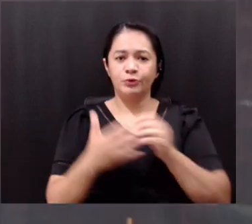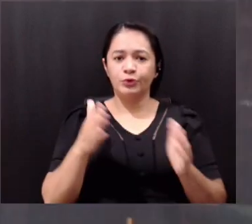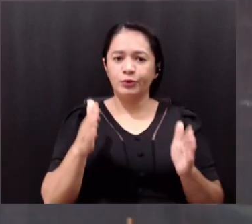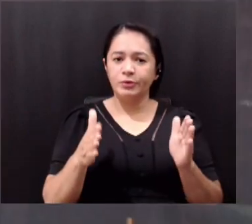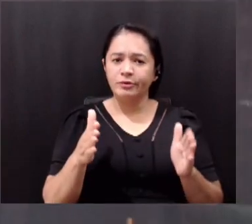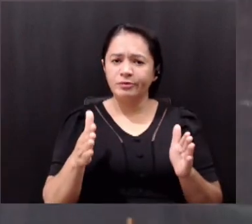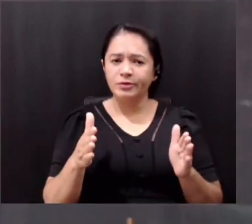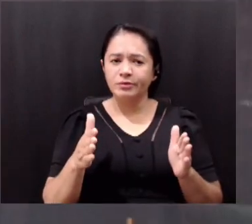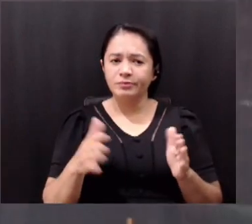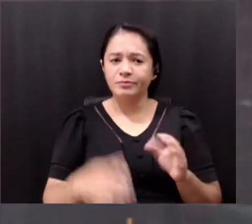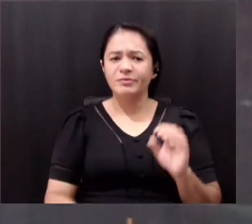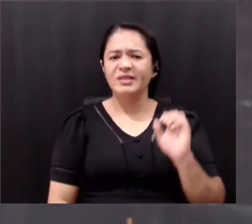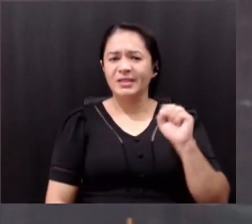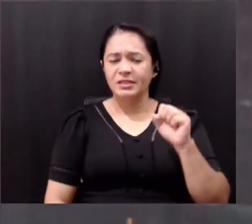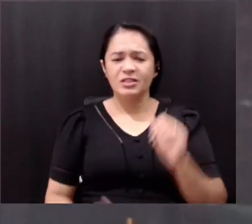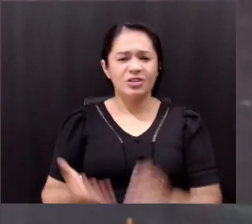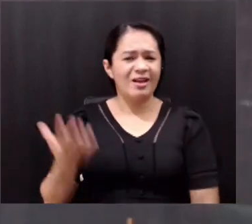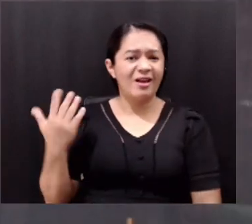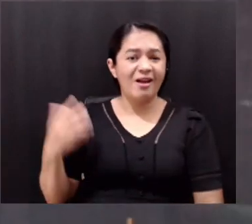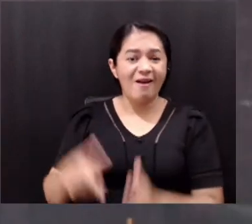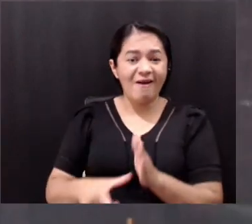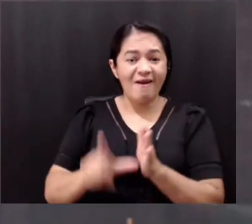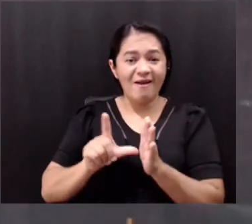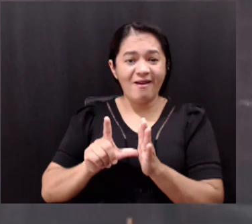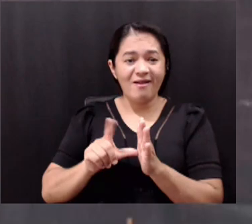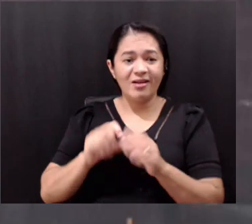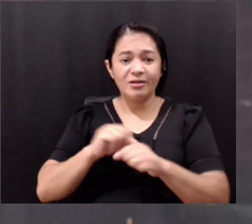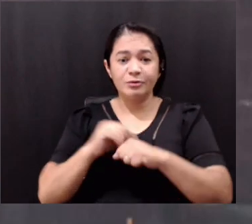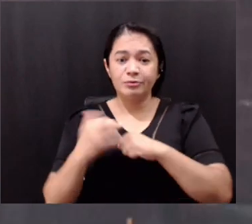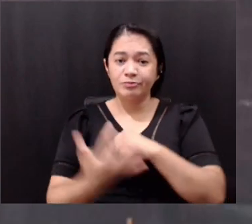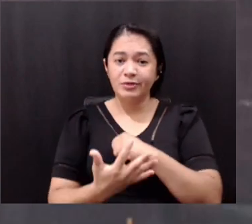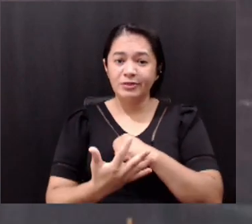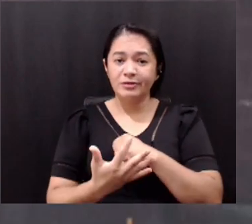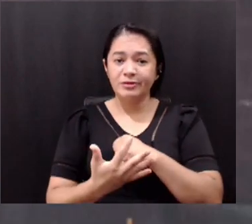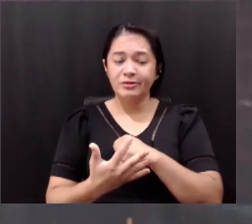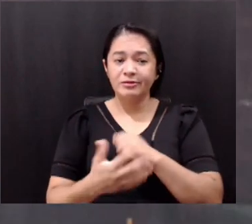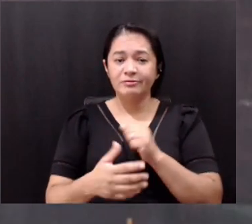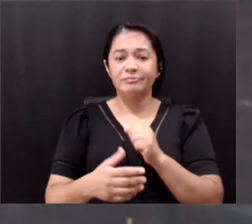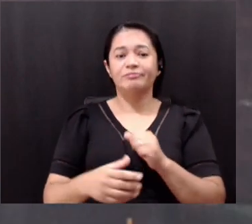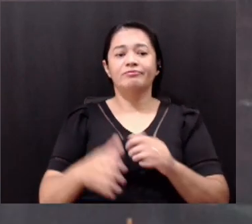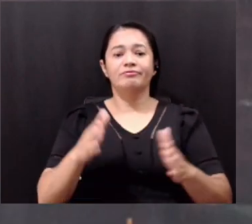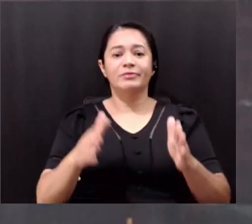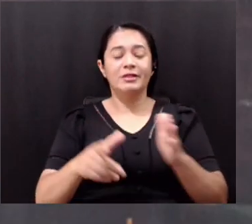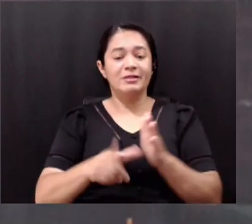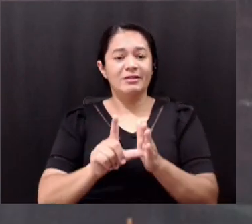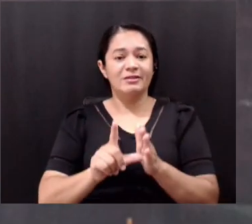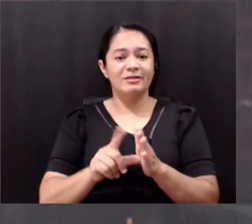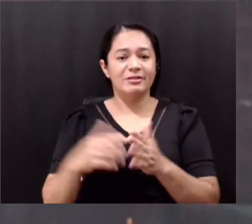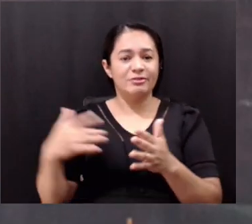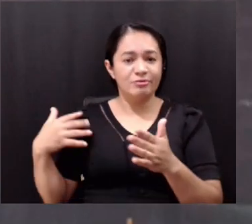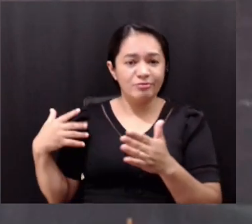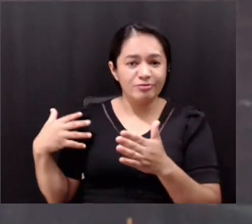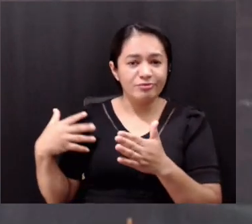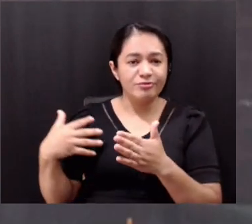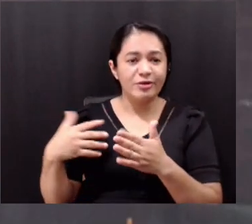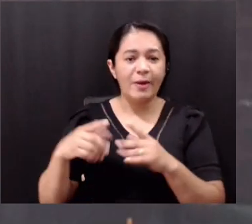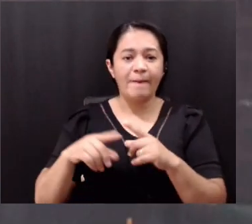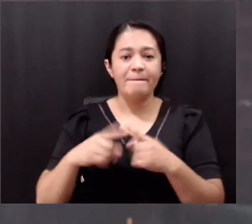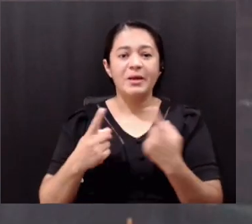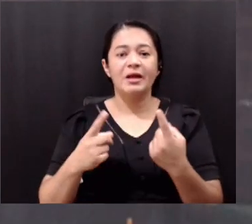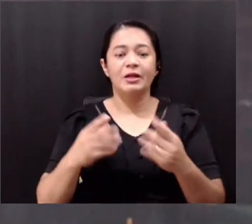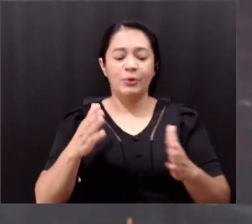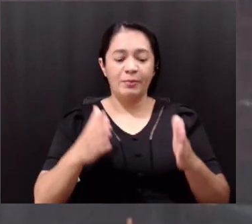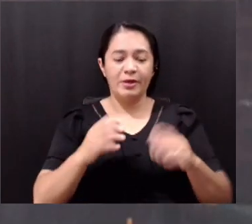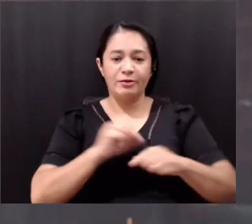de antes da pandemia. Com certeza a pandemia agravou o quadro, mas já era uma situação registrada em 2019, os